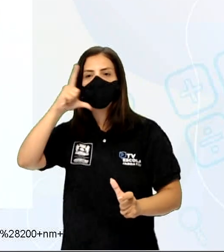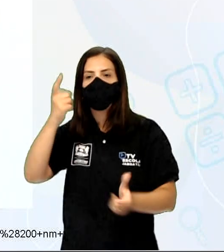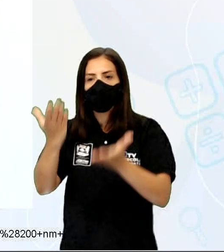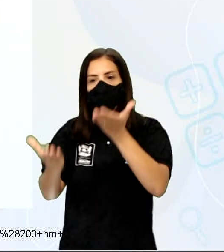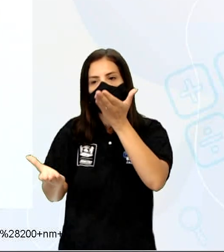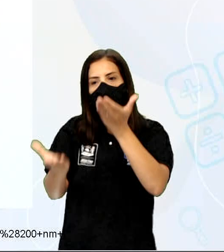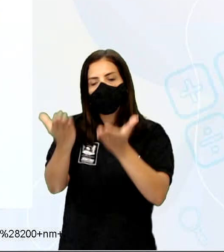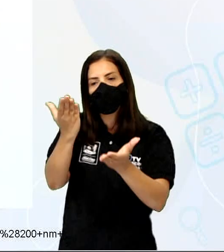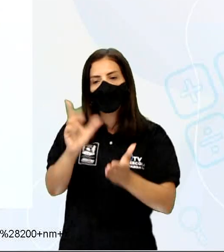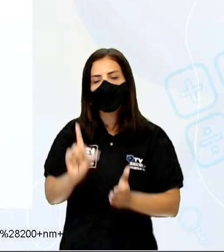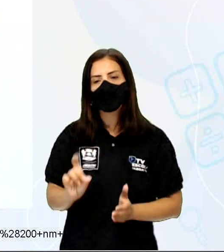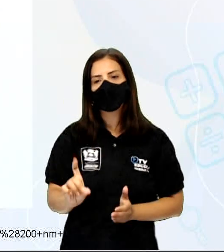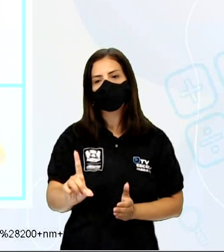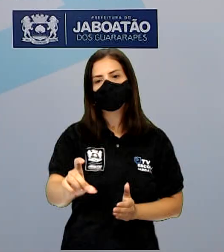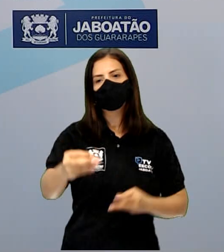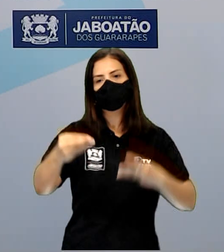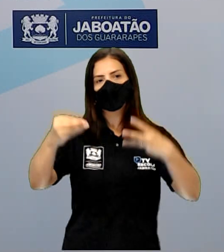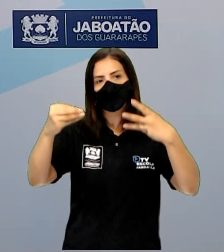que é uma célula procarionte.